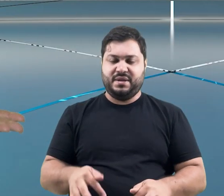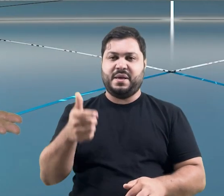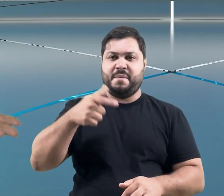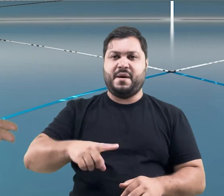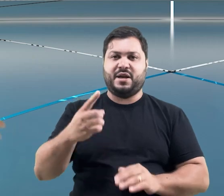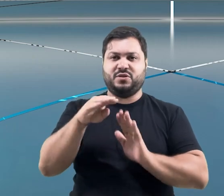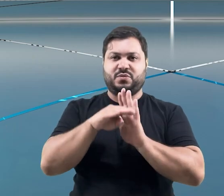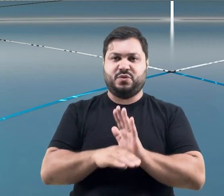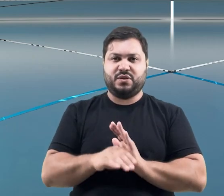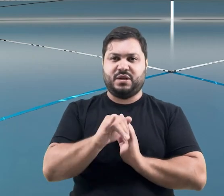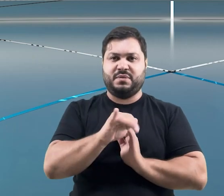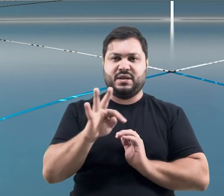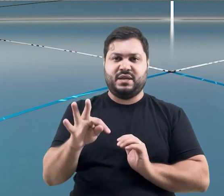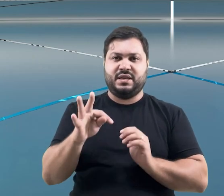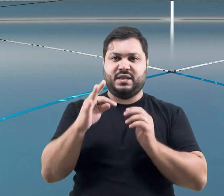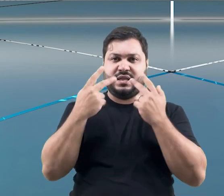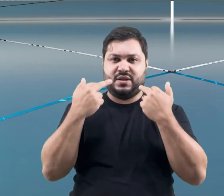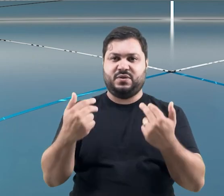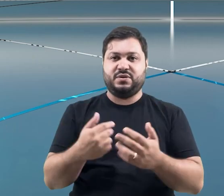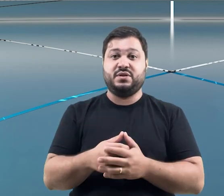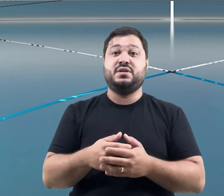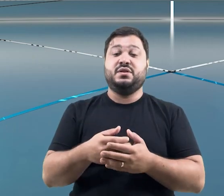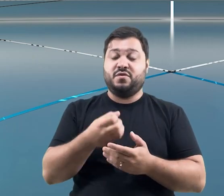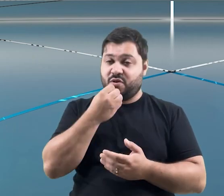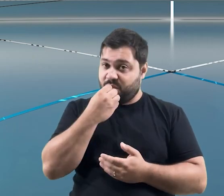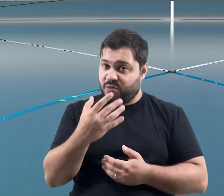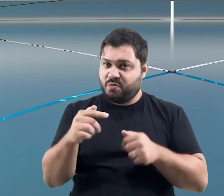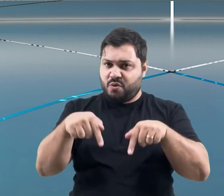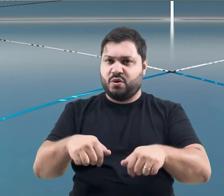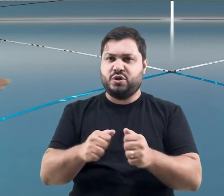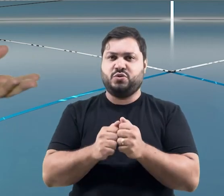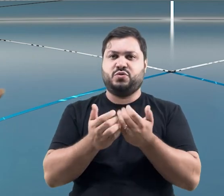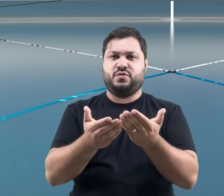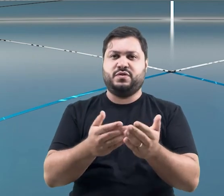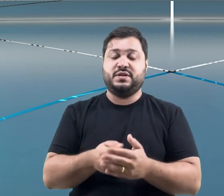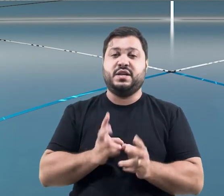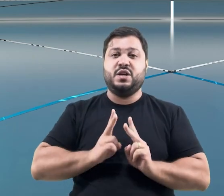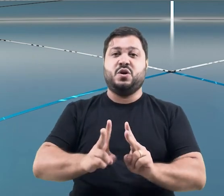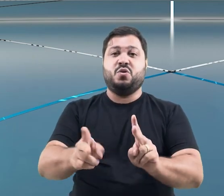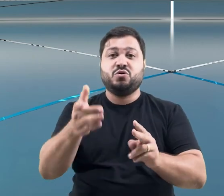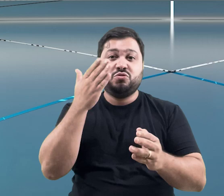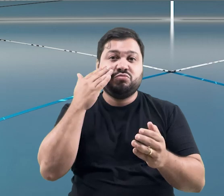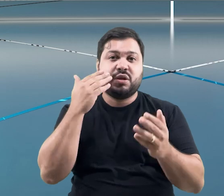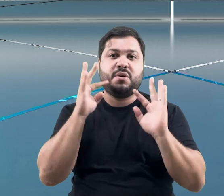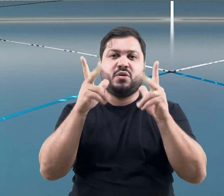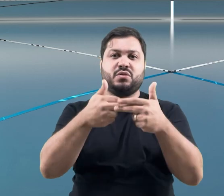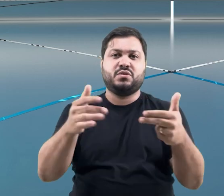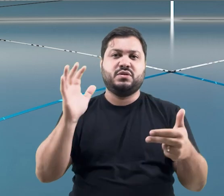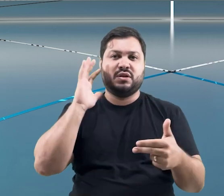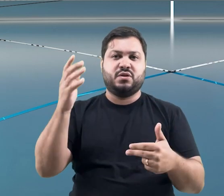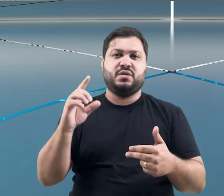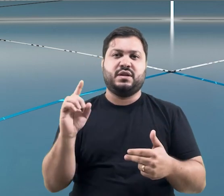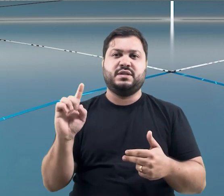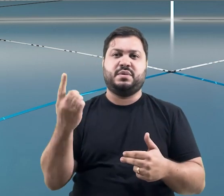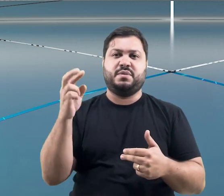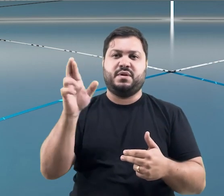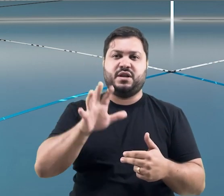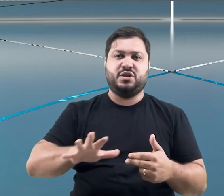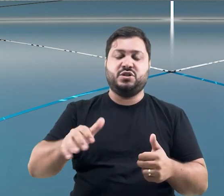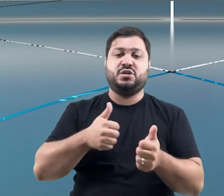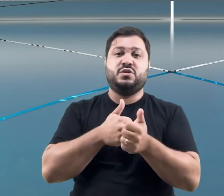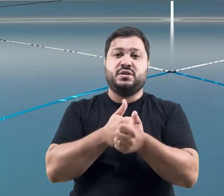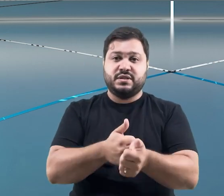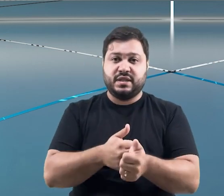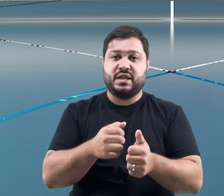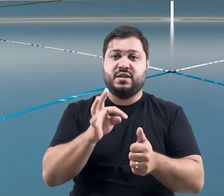Está terminando mais uma edição do Inteiro Teor. Foi muito bom estar com você. Continue por dentro de tudo que acontece